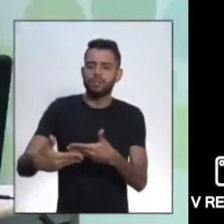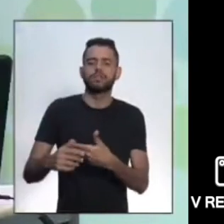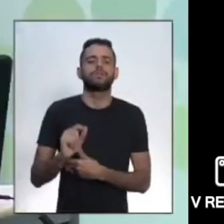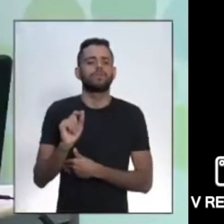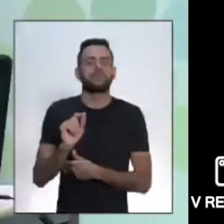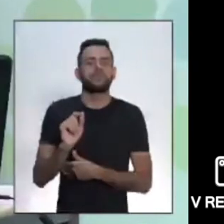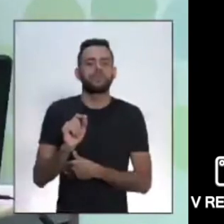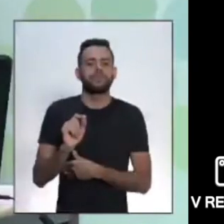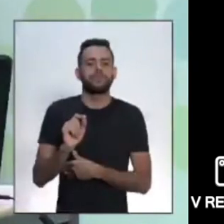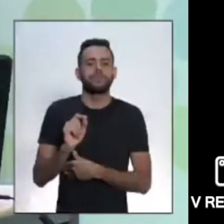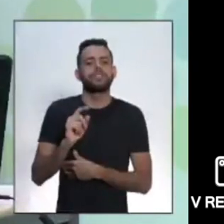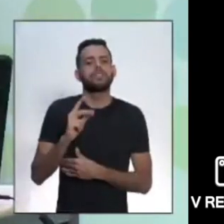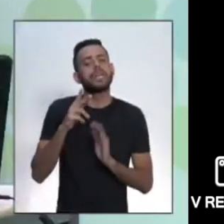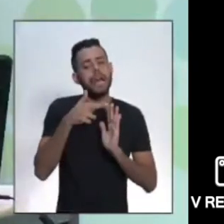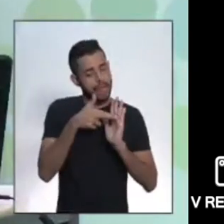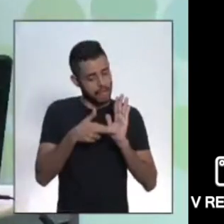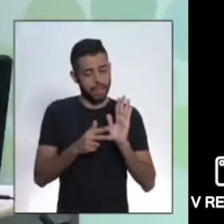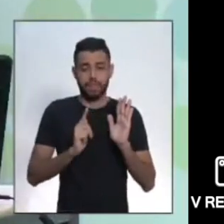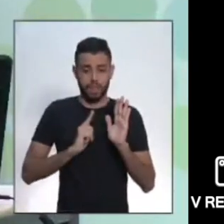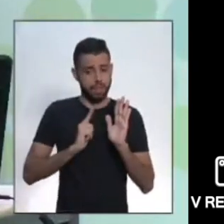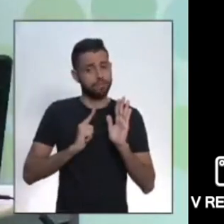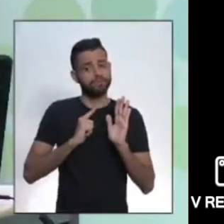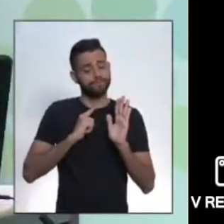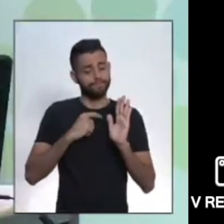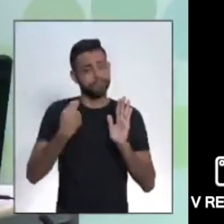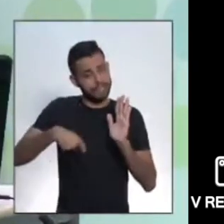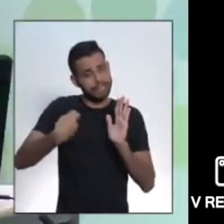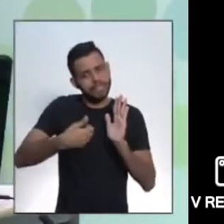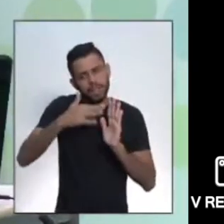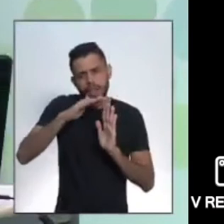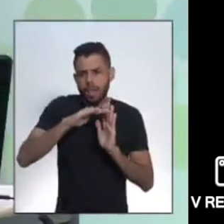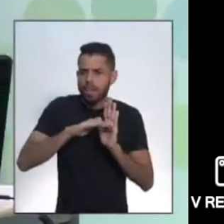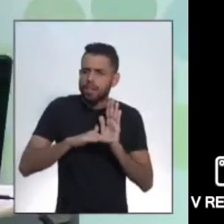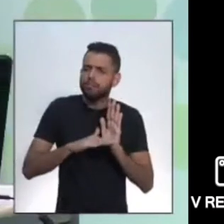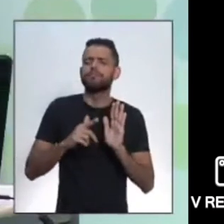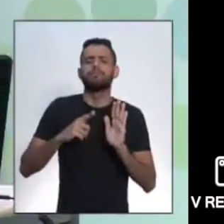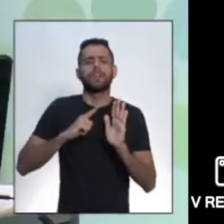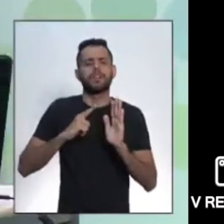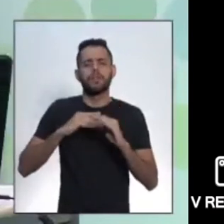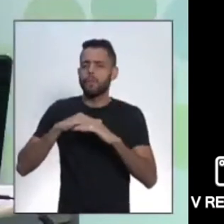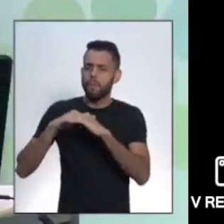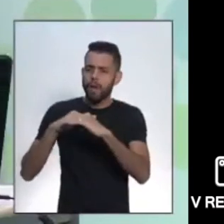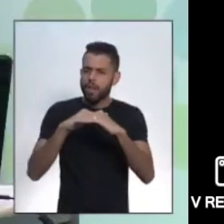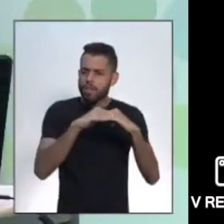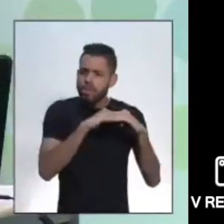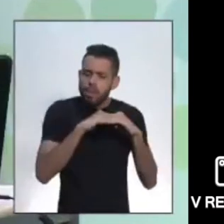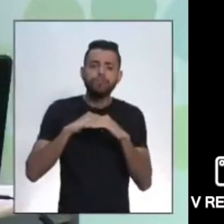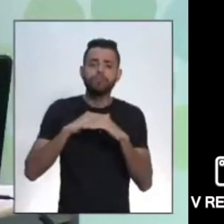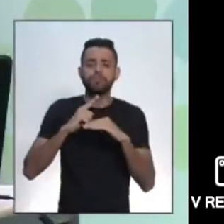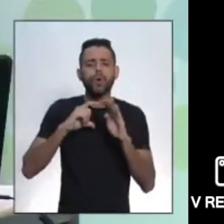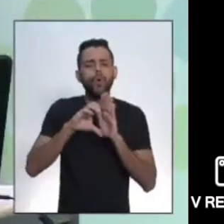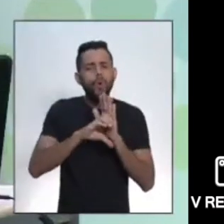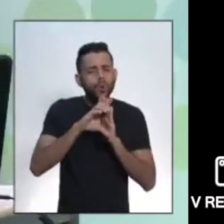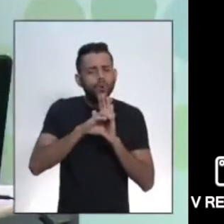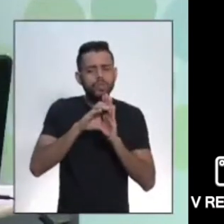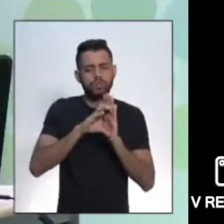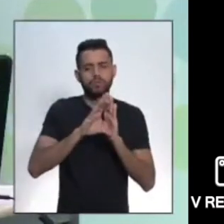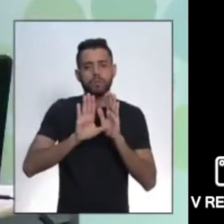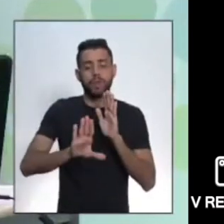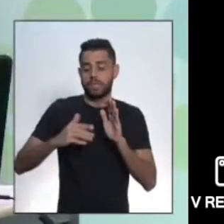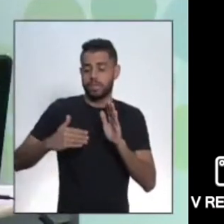ela tem uma norma. Ela segue uma norma, ela segue um padrão, ela segue uma definição. Essa definição